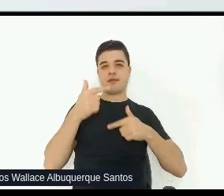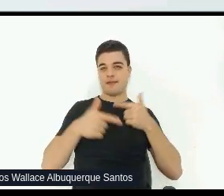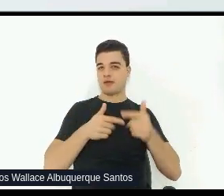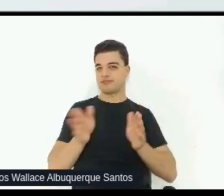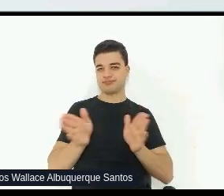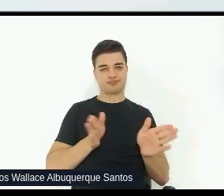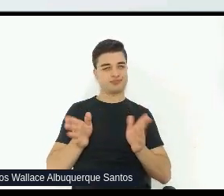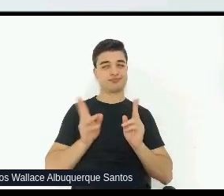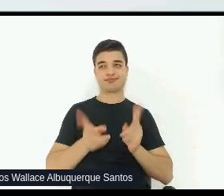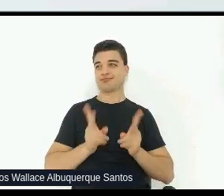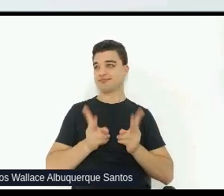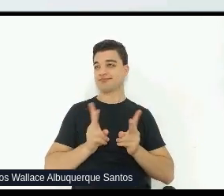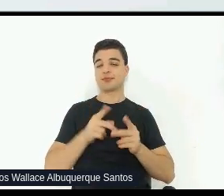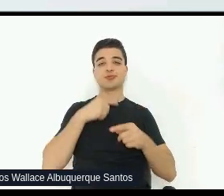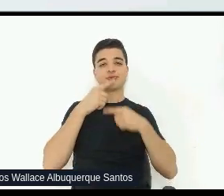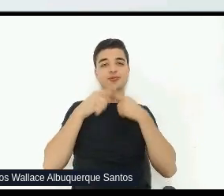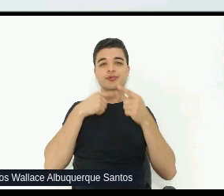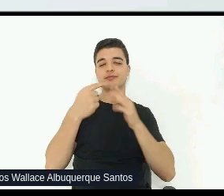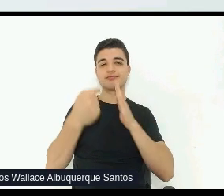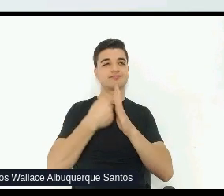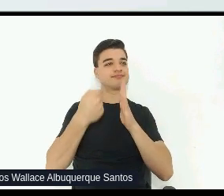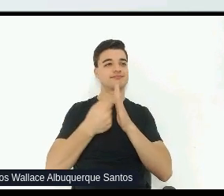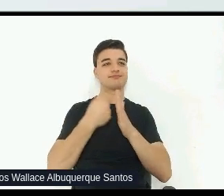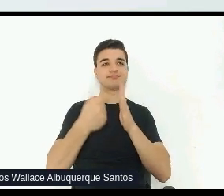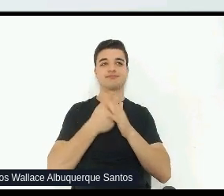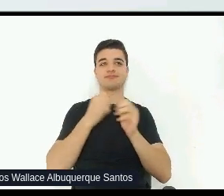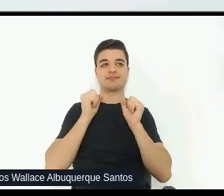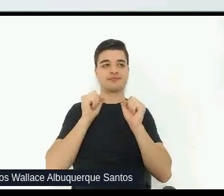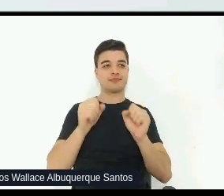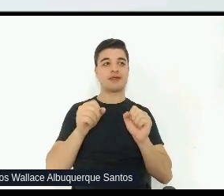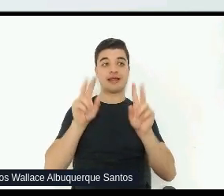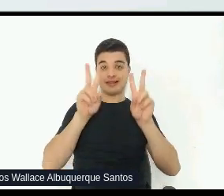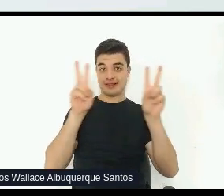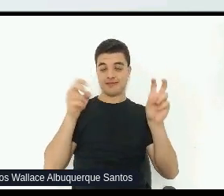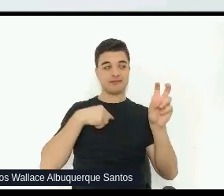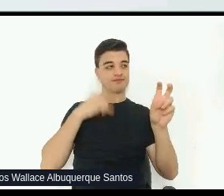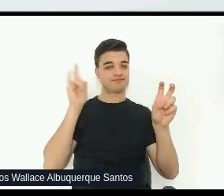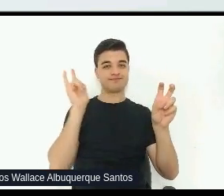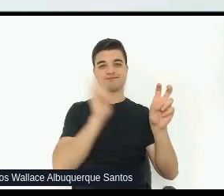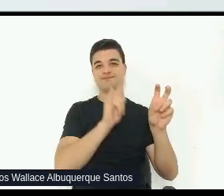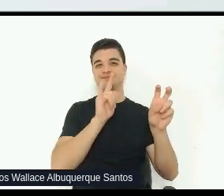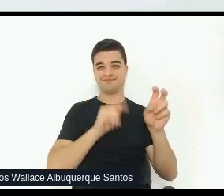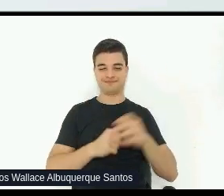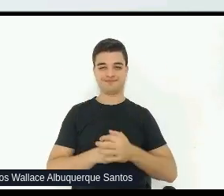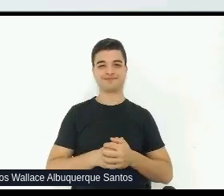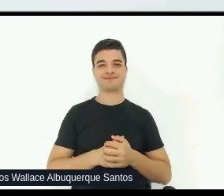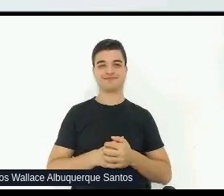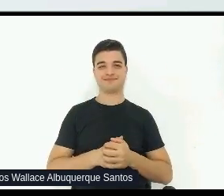pronta para tirar dúvidas. Eu sou apaixonada pelo tema, então, assim, vamos conversar sempre, me adicionem.